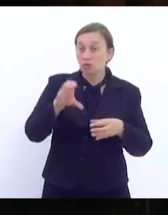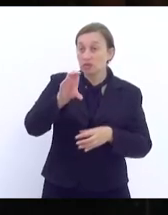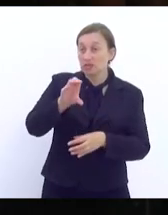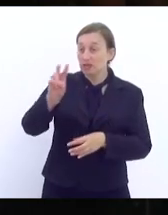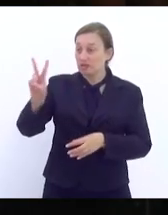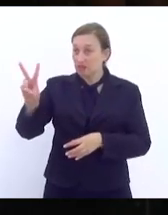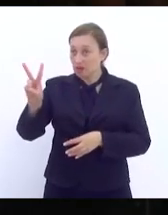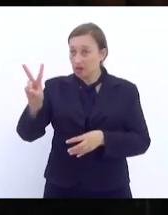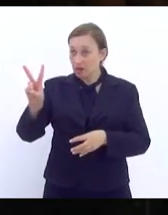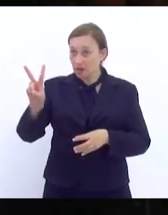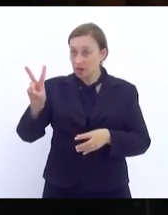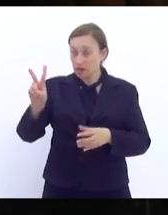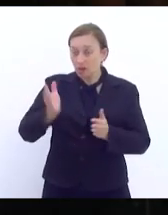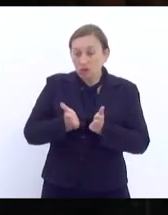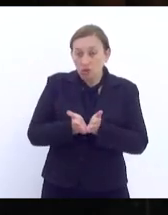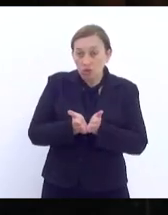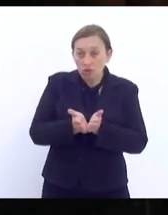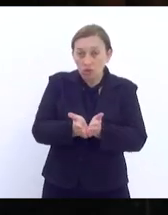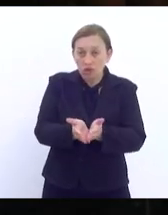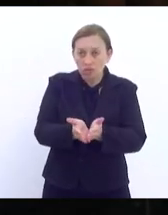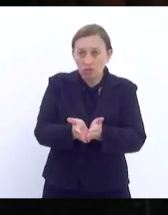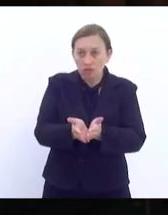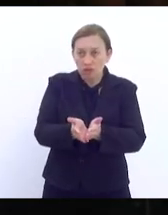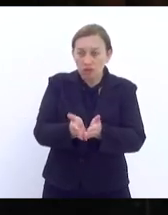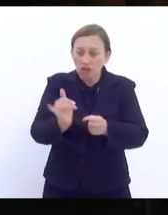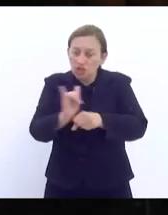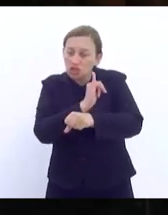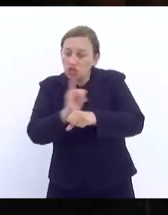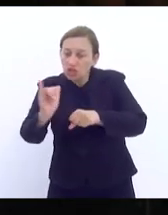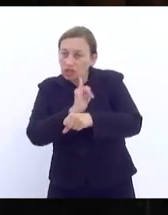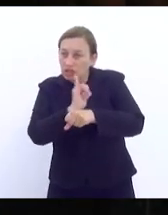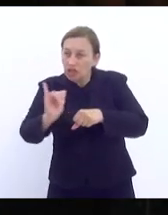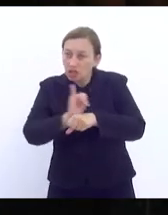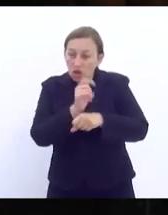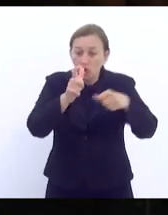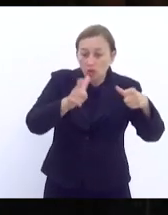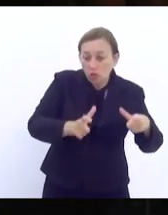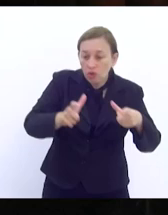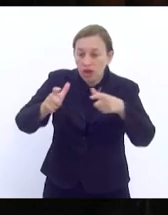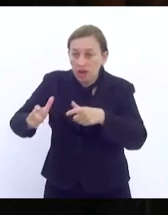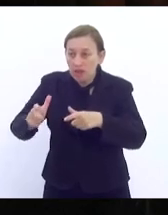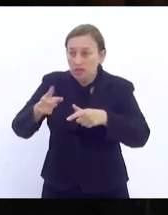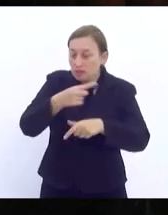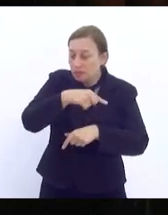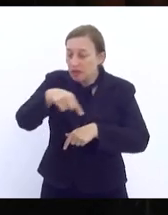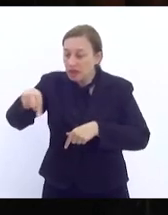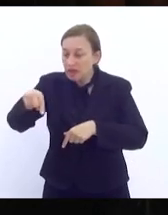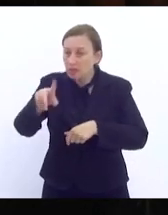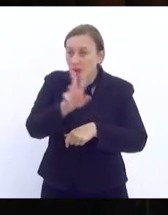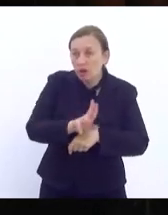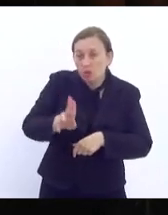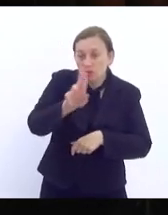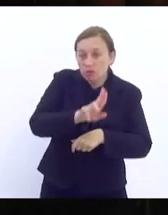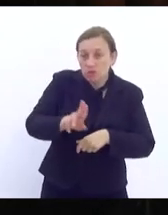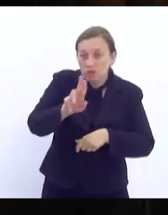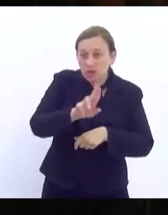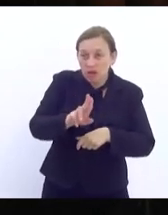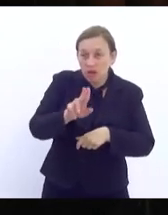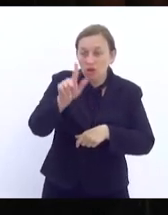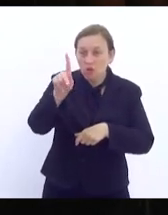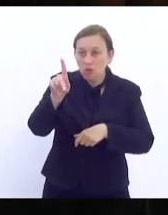dos navios como fazer para utilizar a estrutura do porto aos seus fins